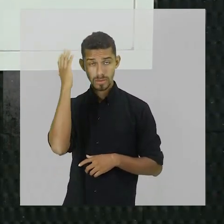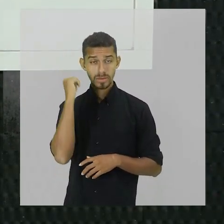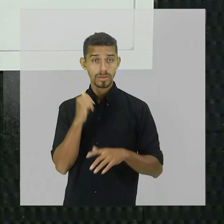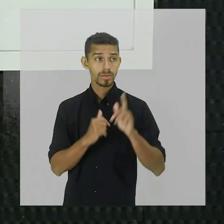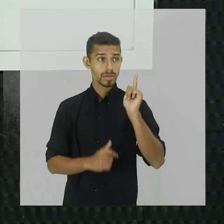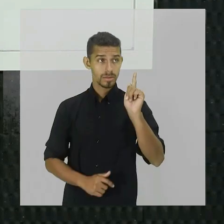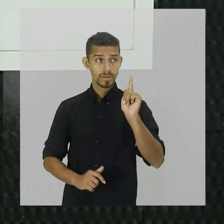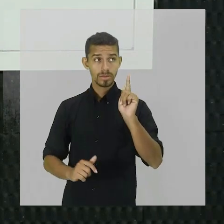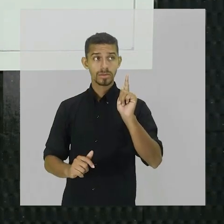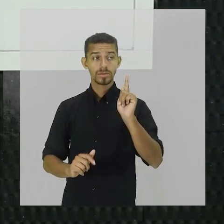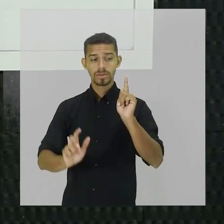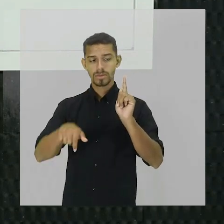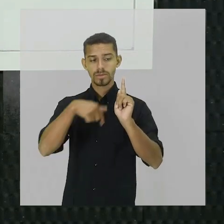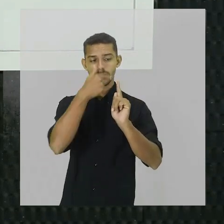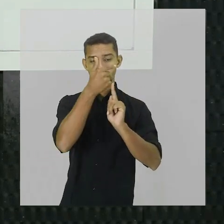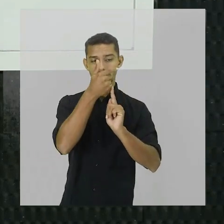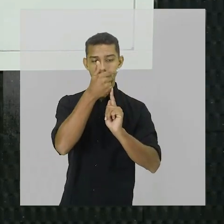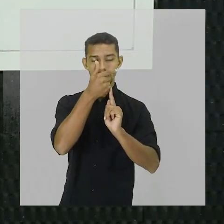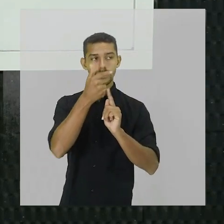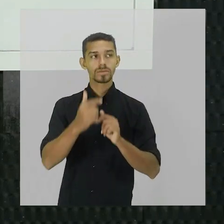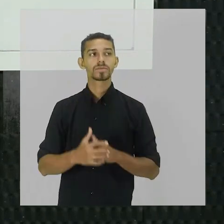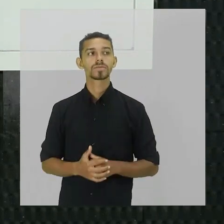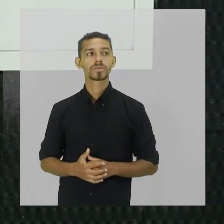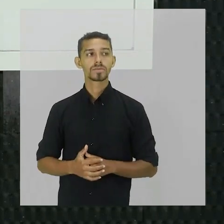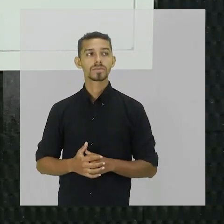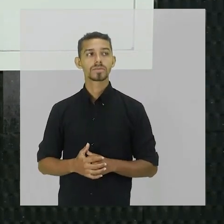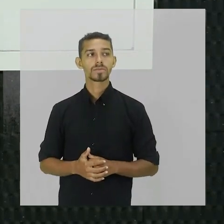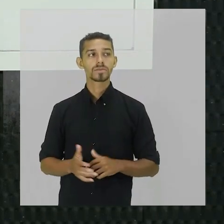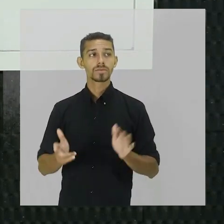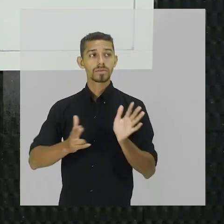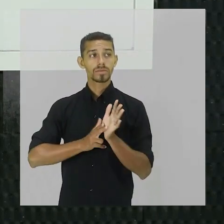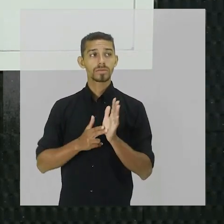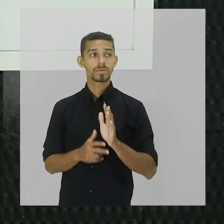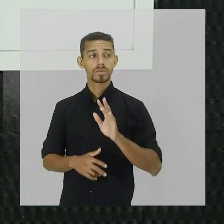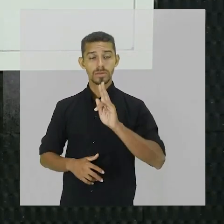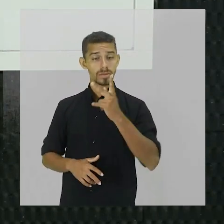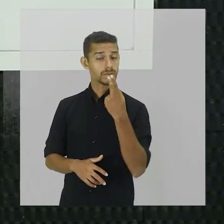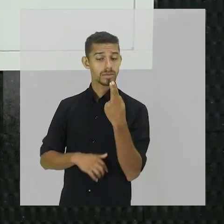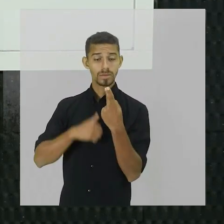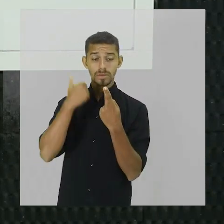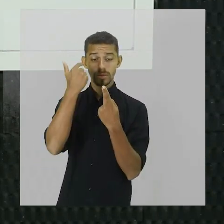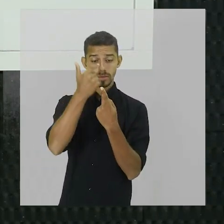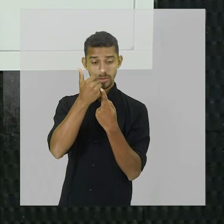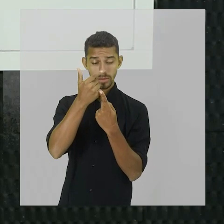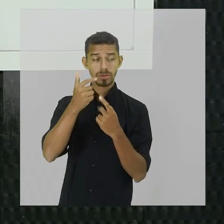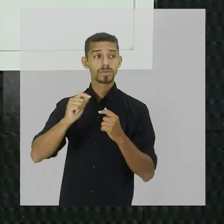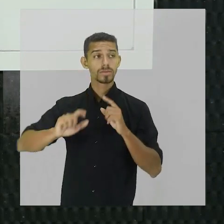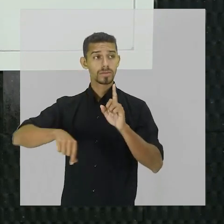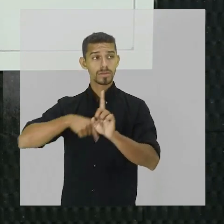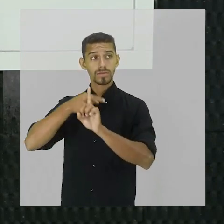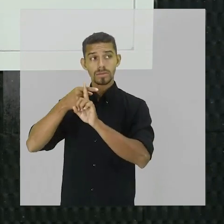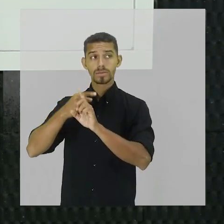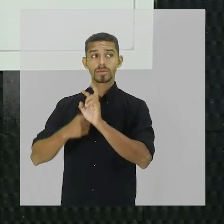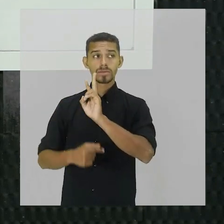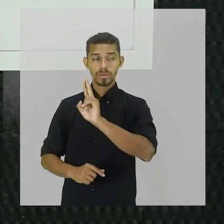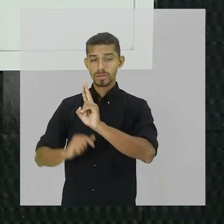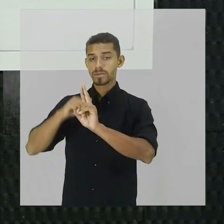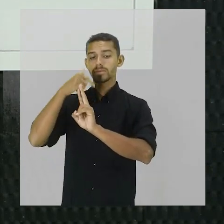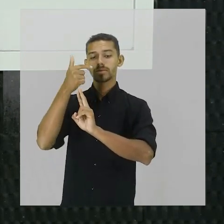né? A geratriz ao quadrado é igual à altura ao quadrado mais o raio ao